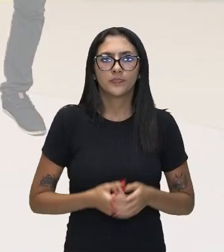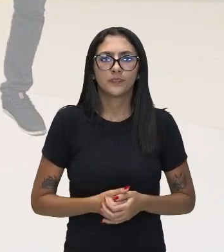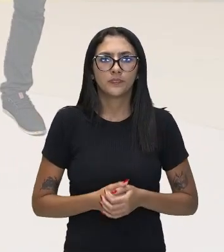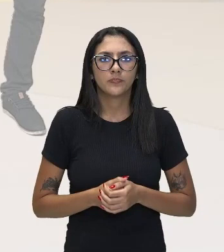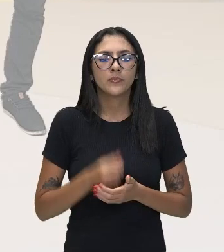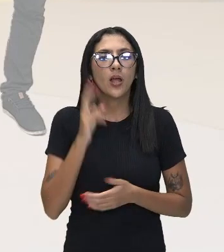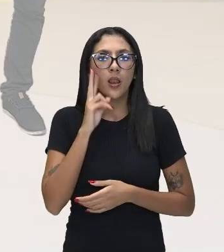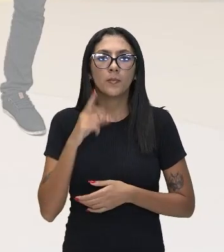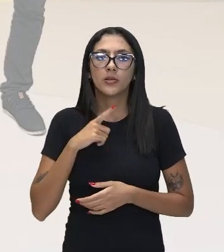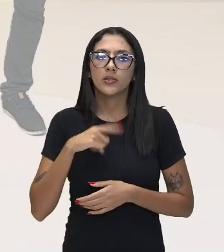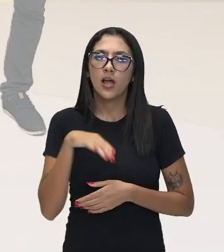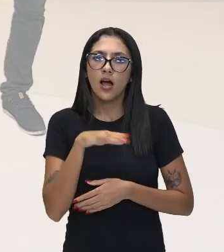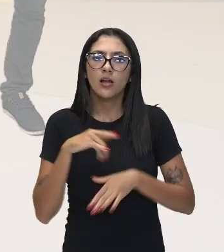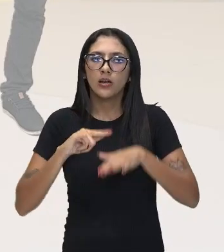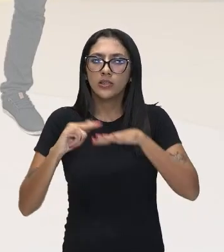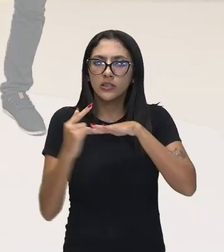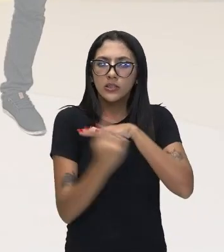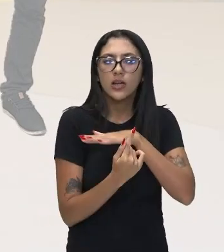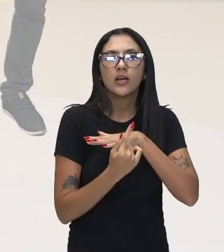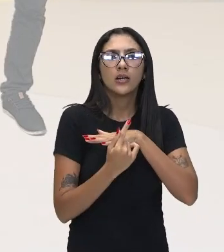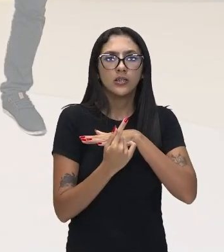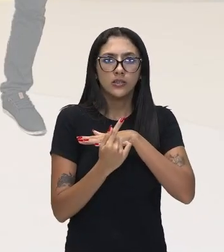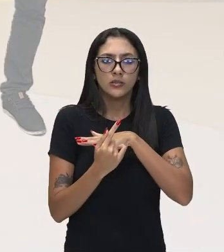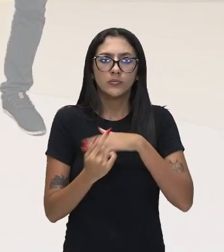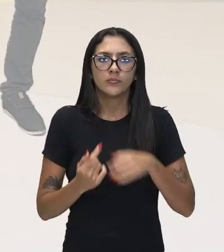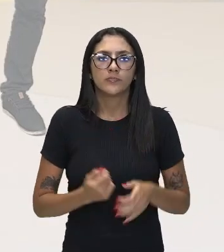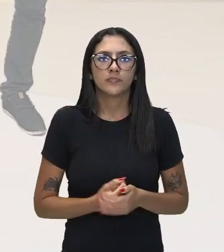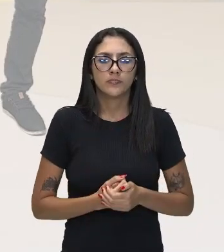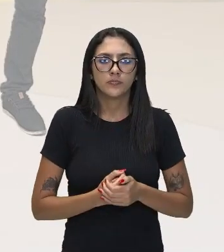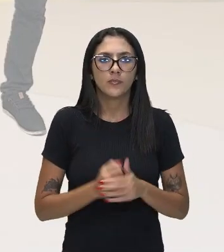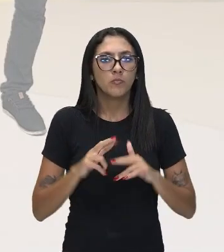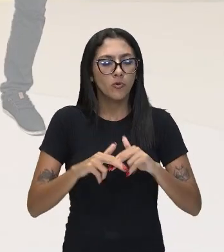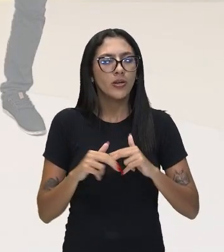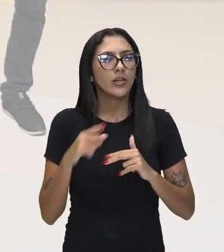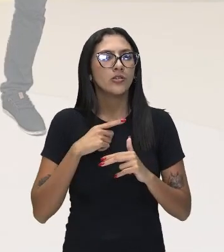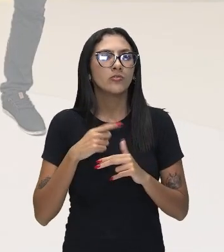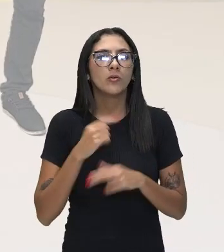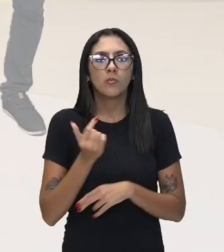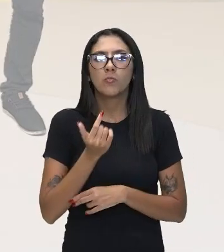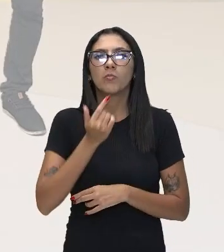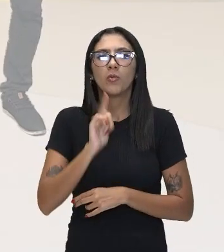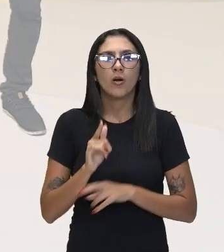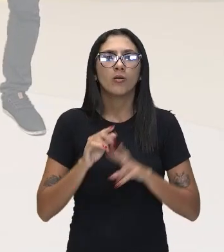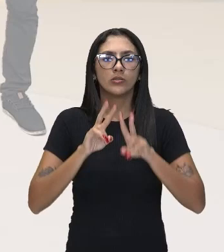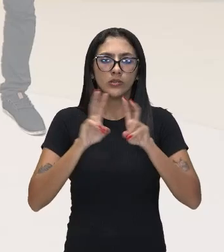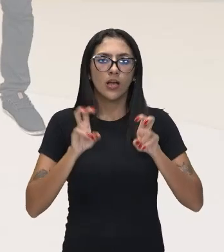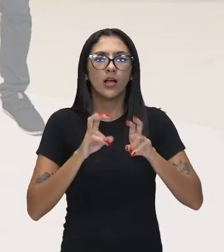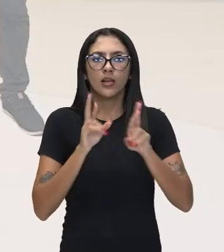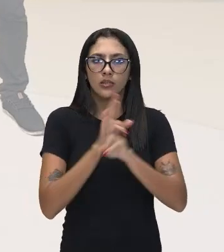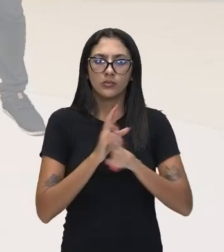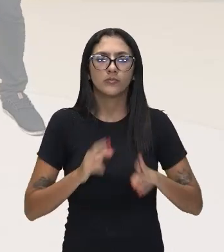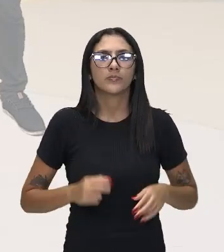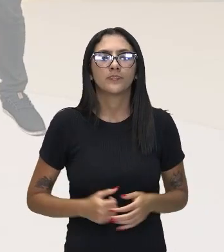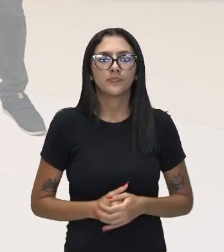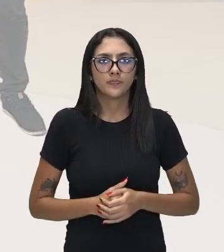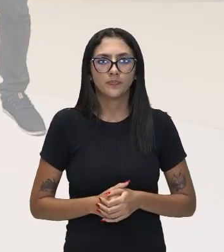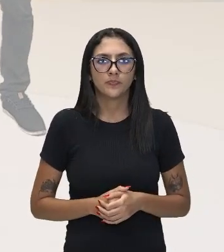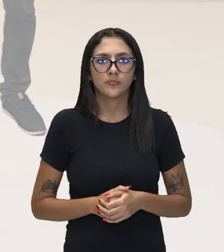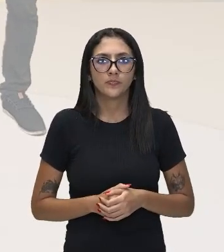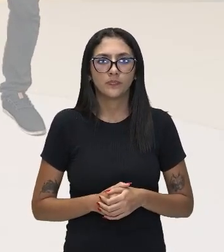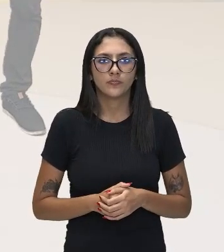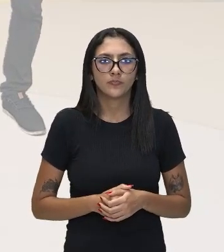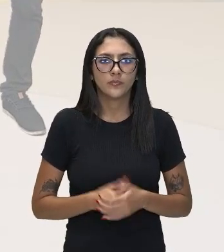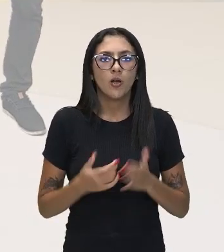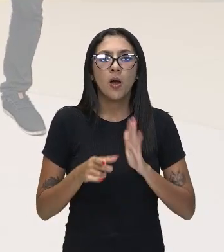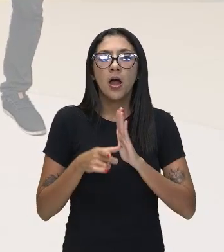Guiana Francesa, né? Então é uma área um pouco maior. E aí a gente entra numa outra questão, professor. Bem, antes de entrarmos nos critérios